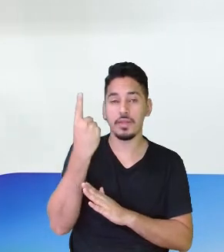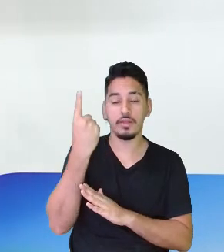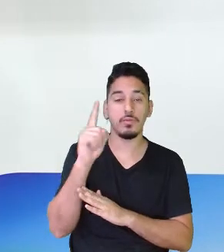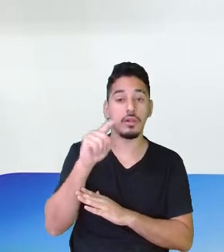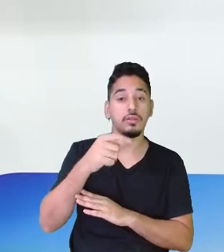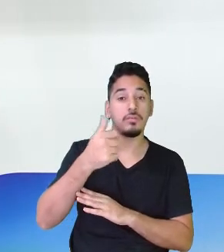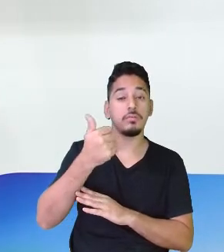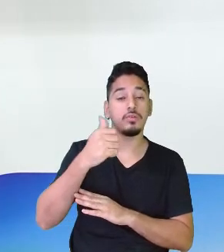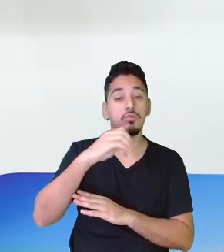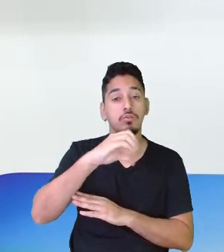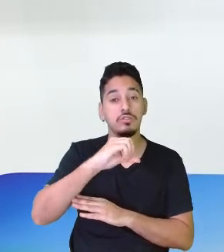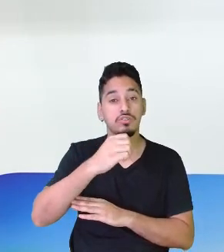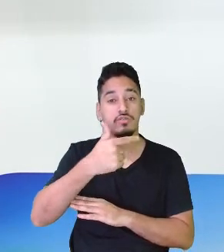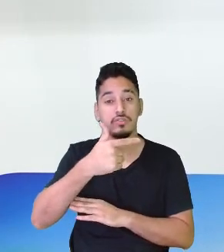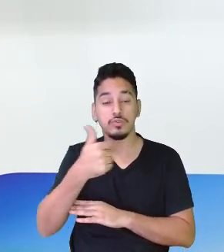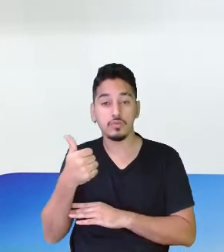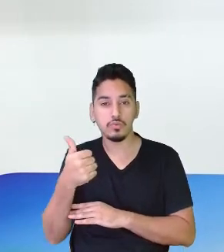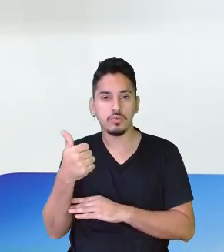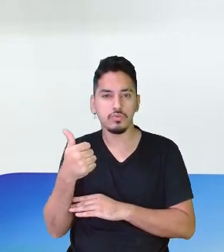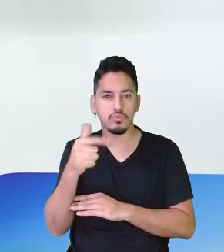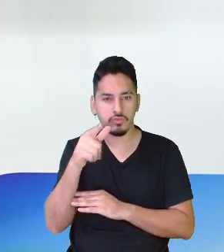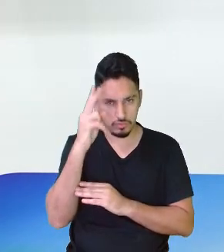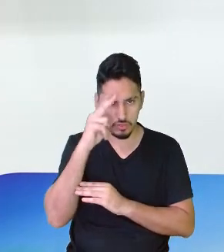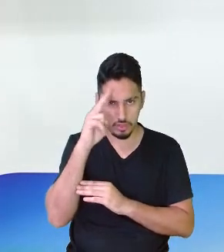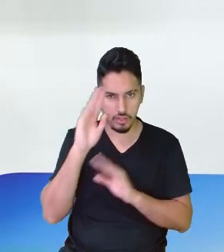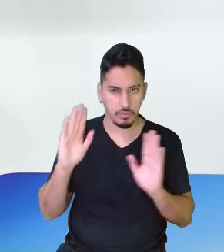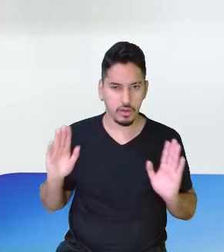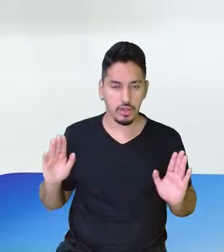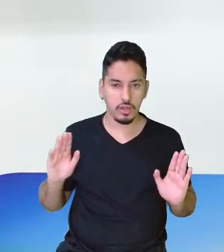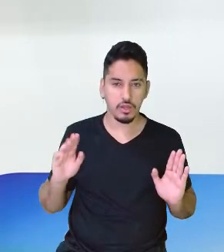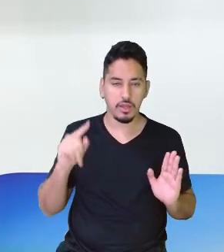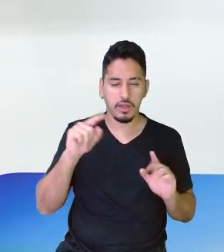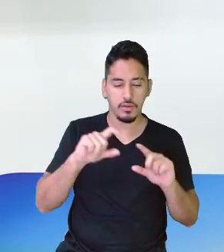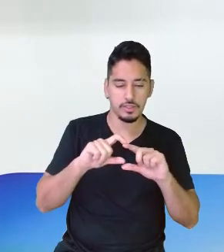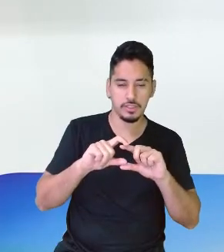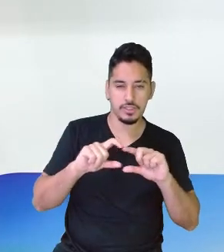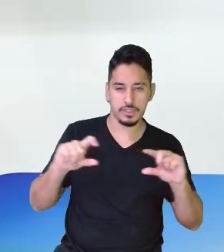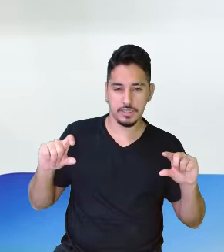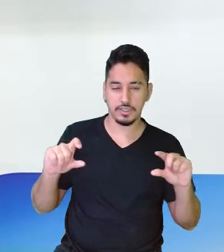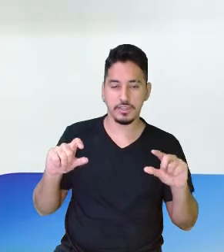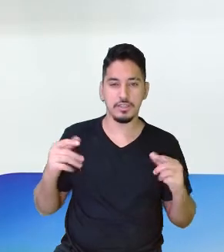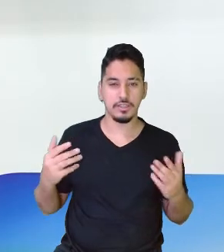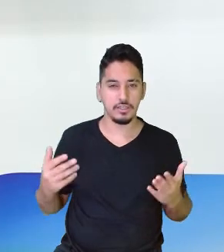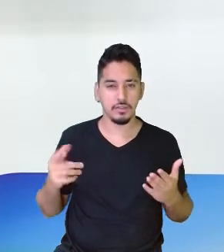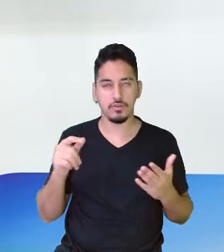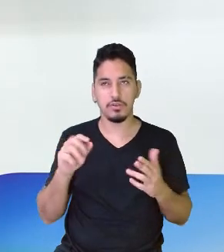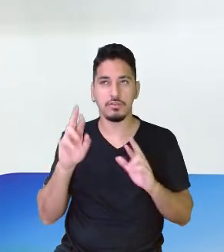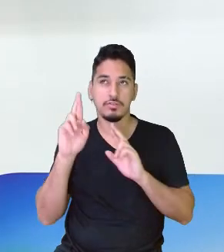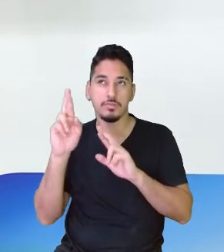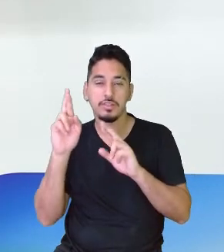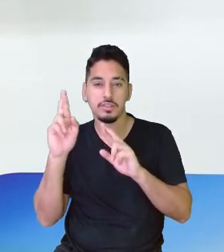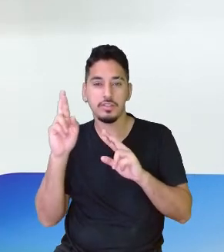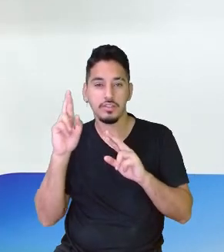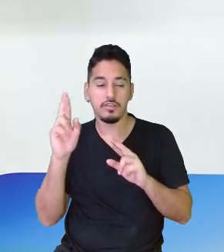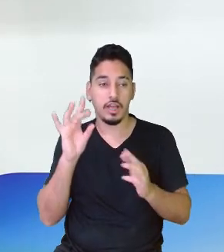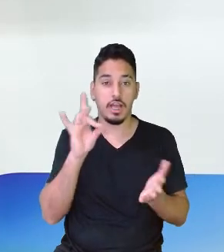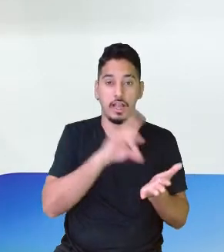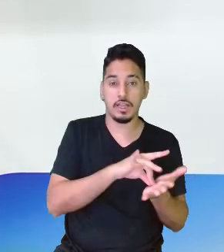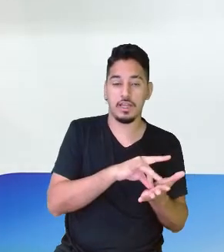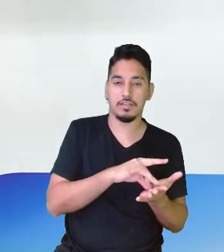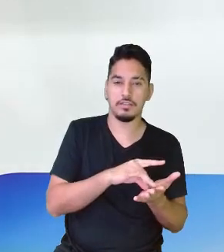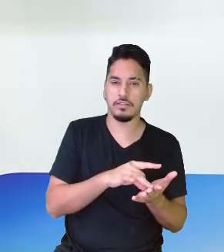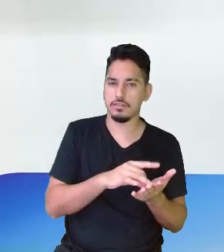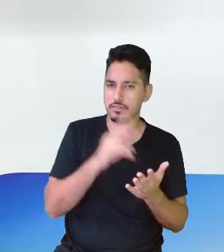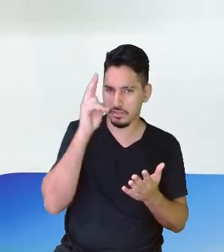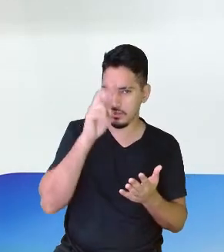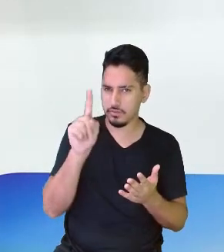de 1921, vocês lembram? Que é uma tirinha do expectativa versus realidade? Se não